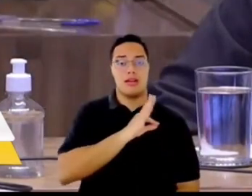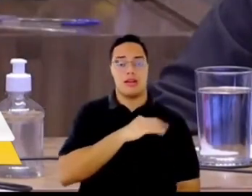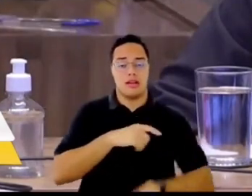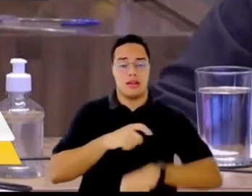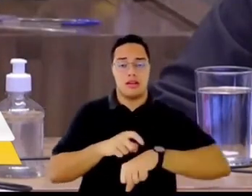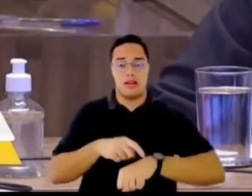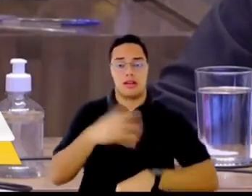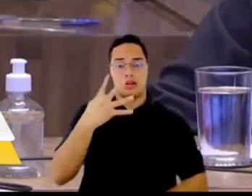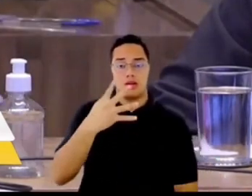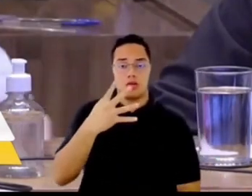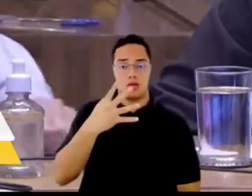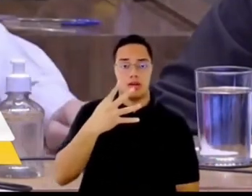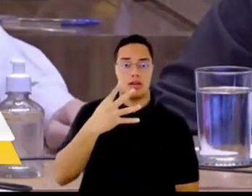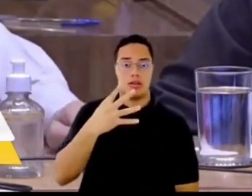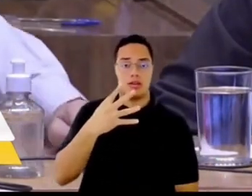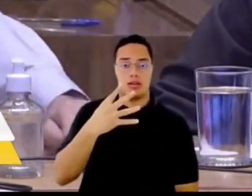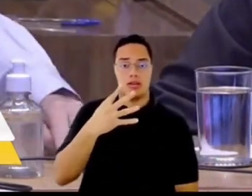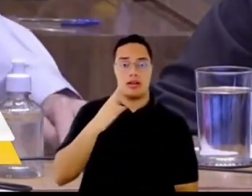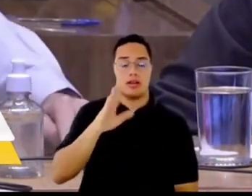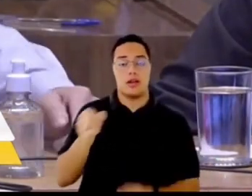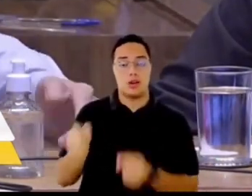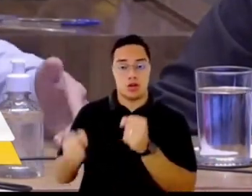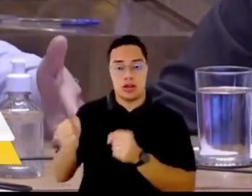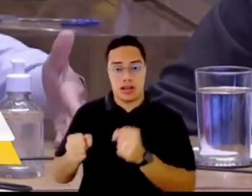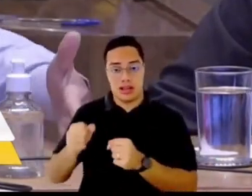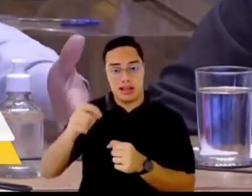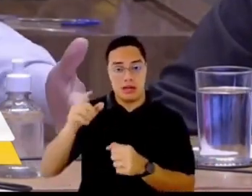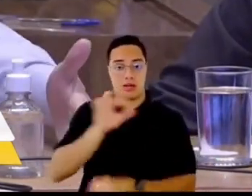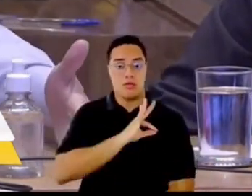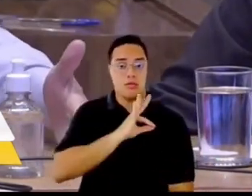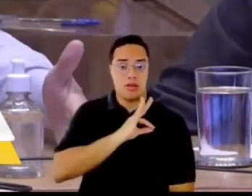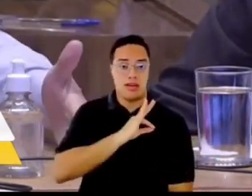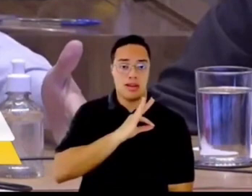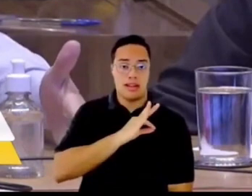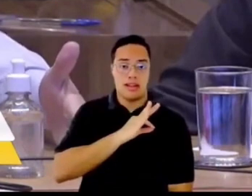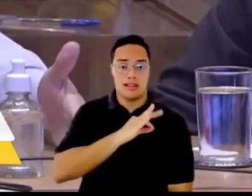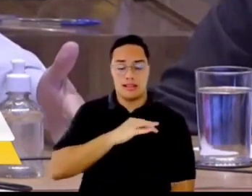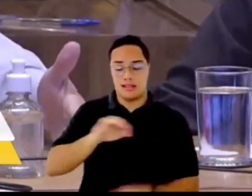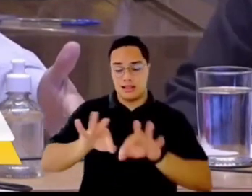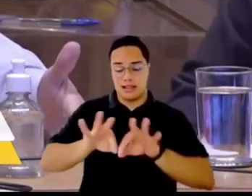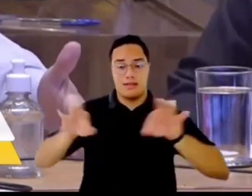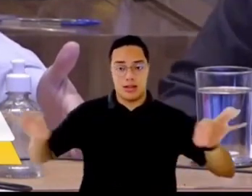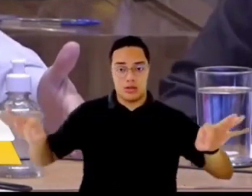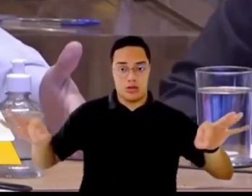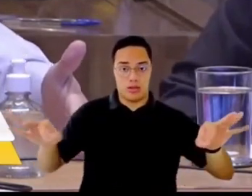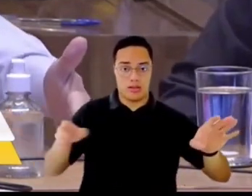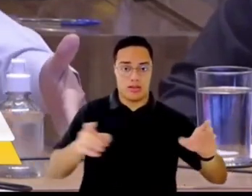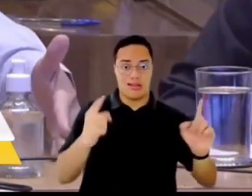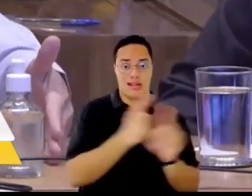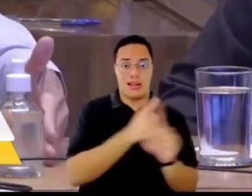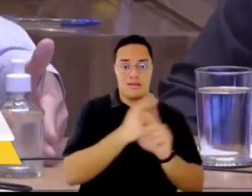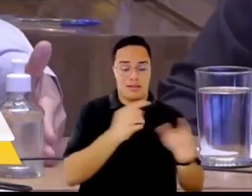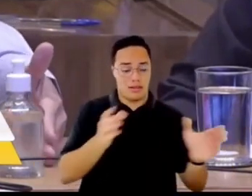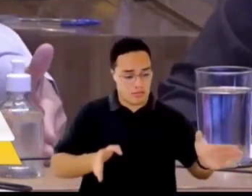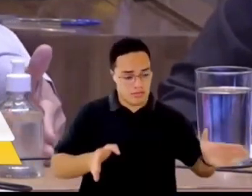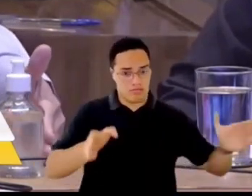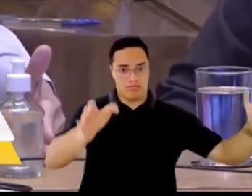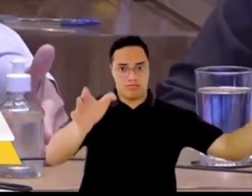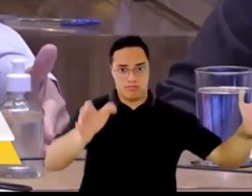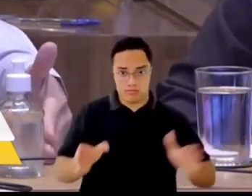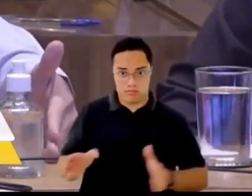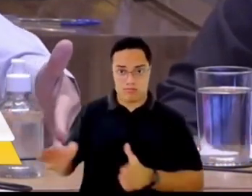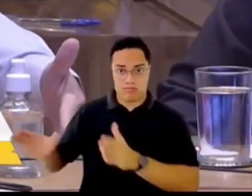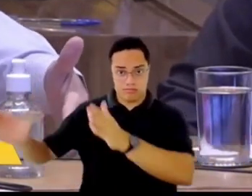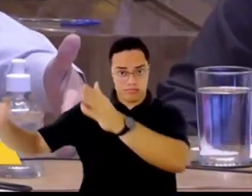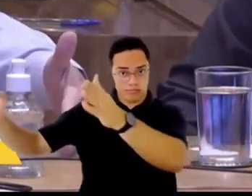que a viatura estava muito distante, que ali as avenidas são largas, né? Eu já vinha retornando para o plano piloto, e a viatura,